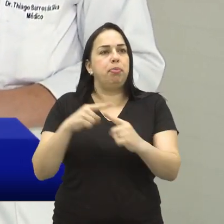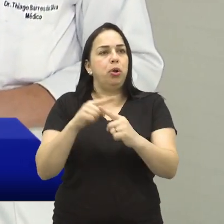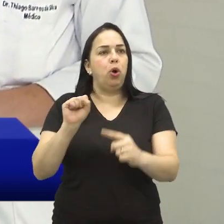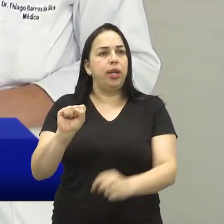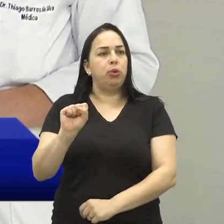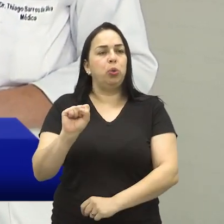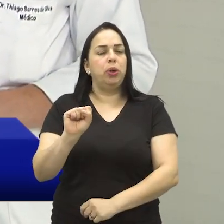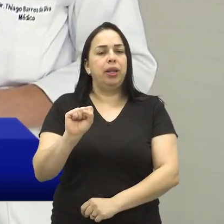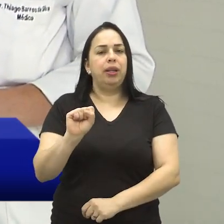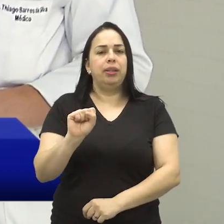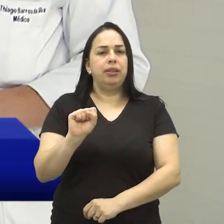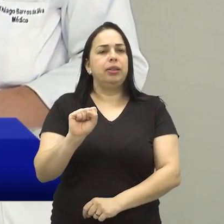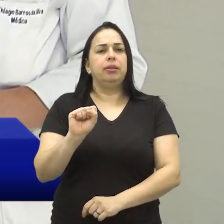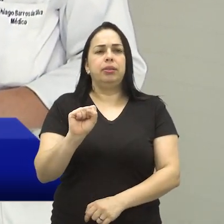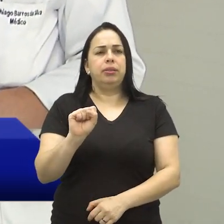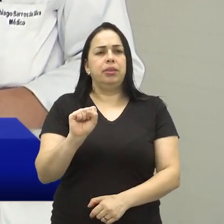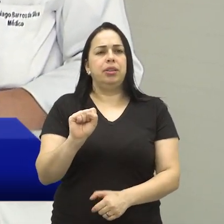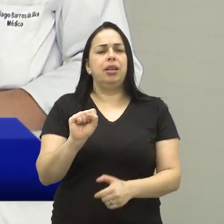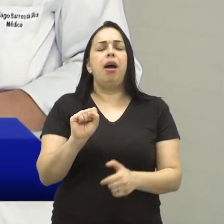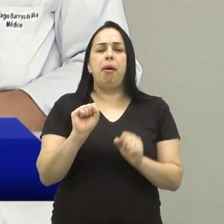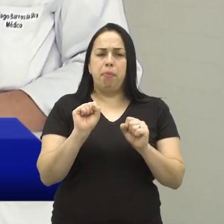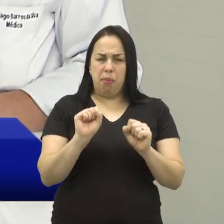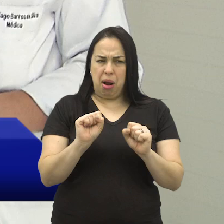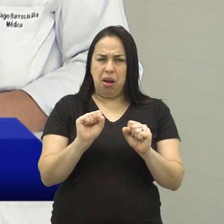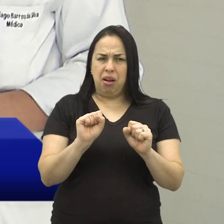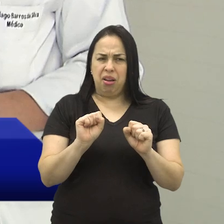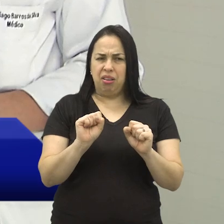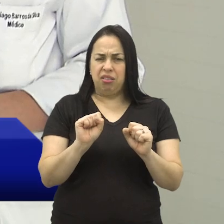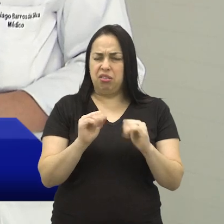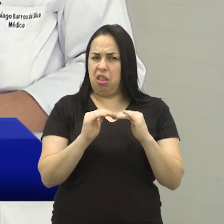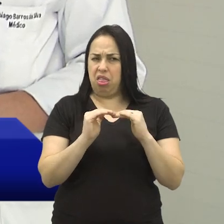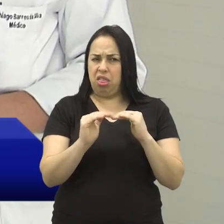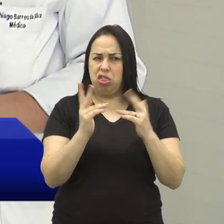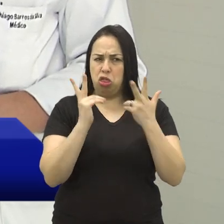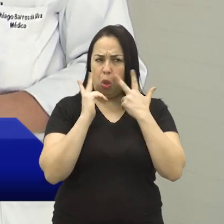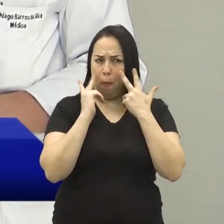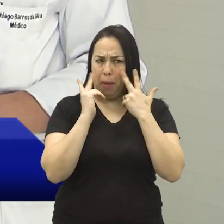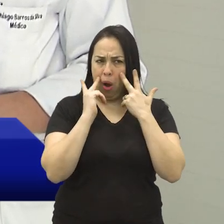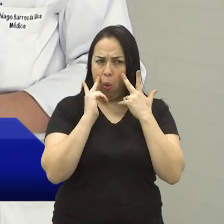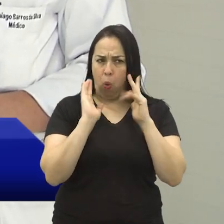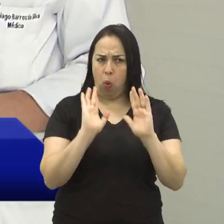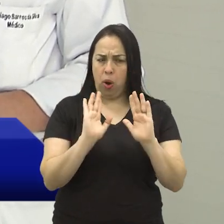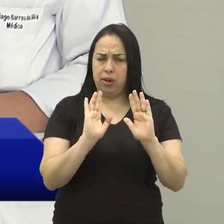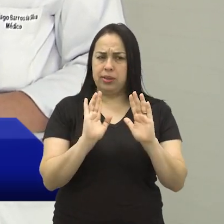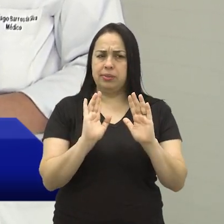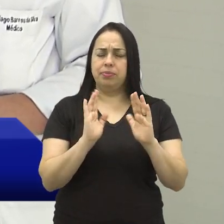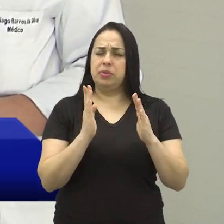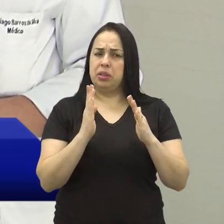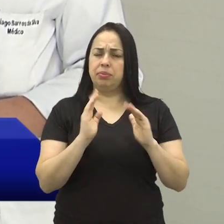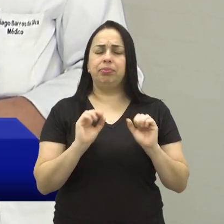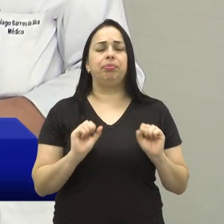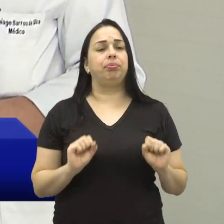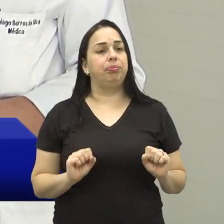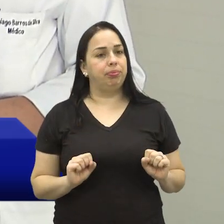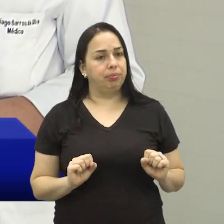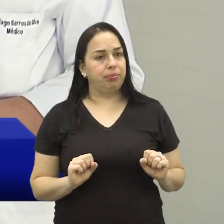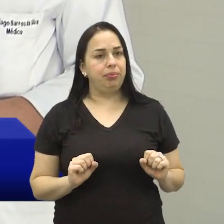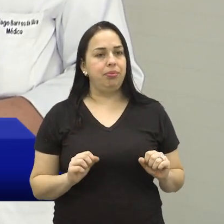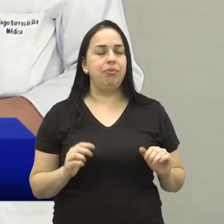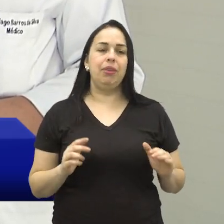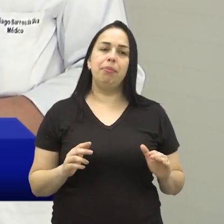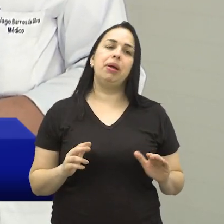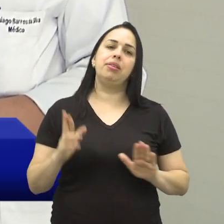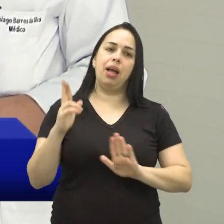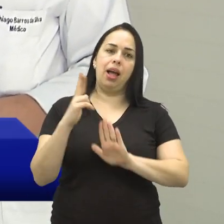um diagnóstico de nenhum caso, ela se mantém, pode ficar tranquila. E outra coisa,